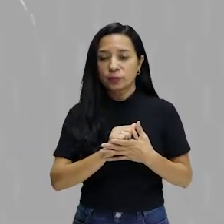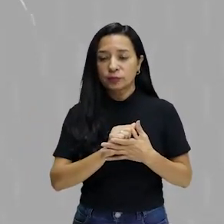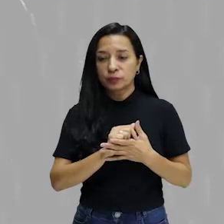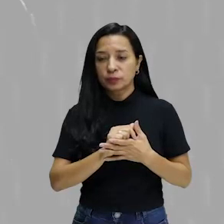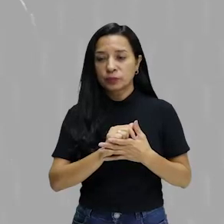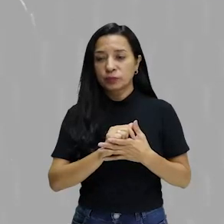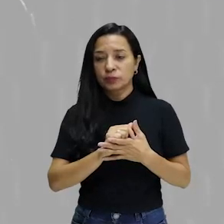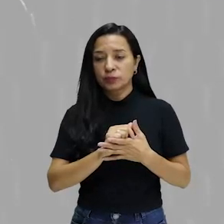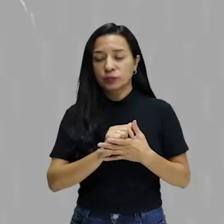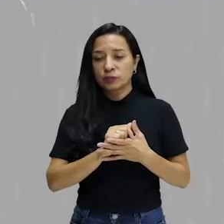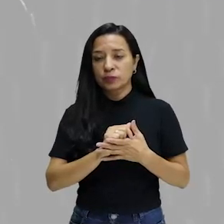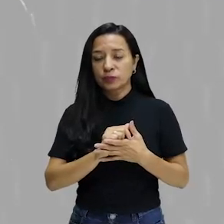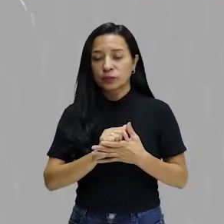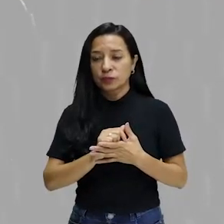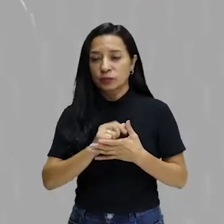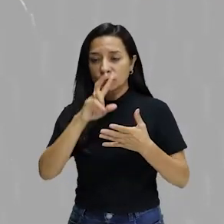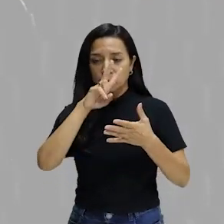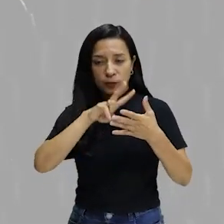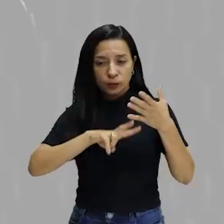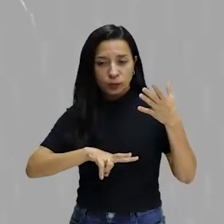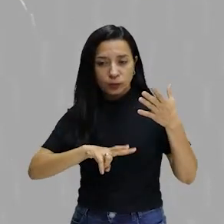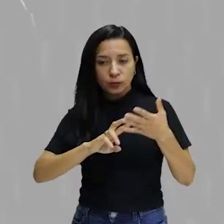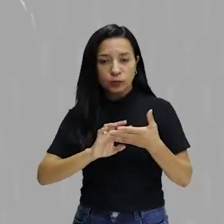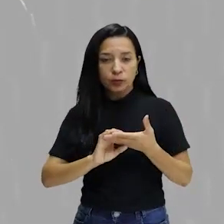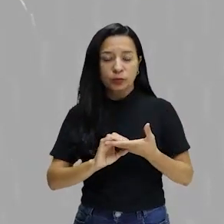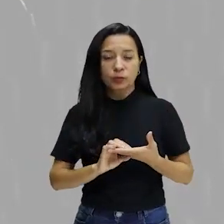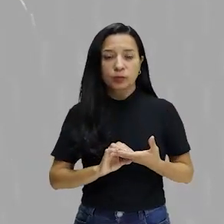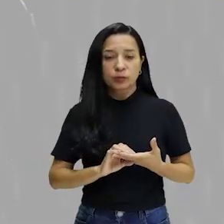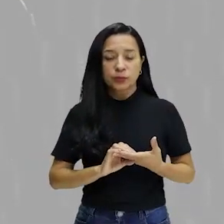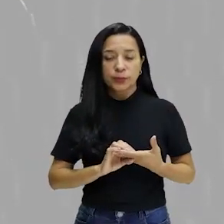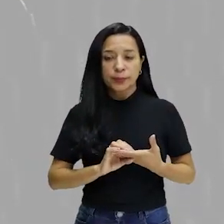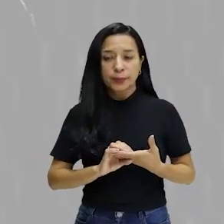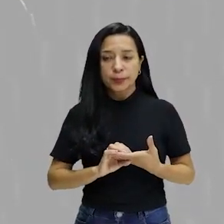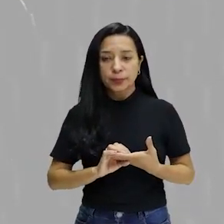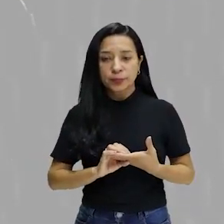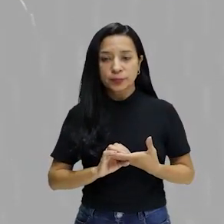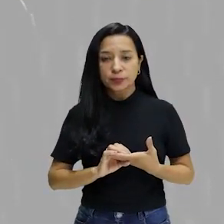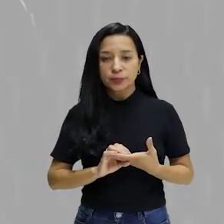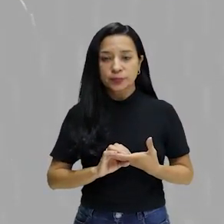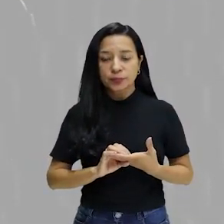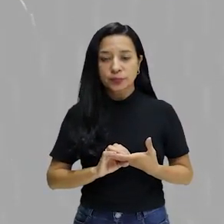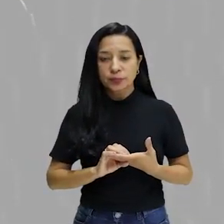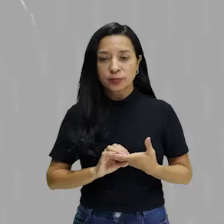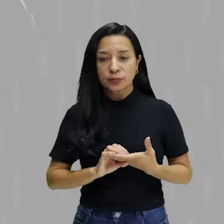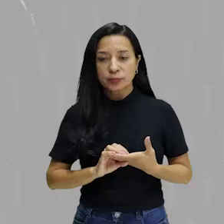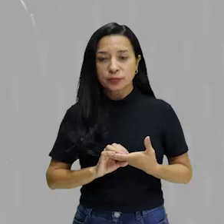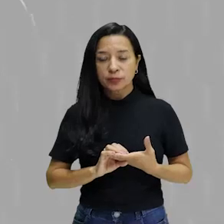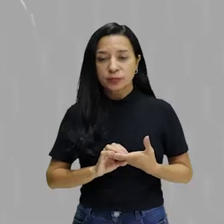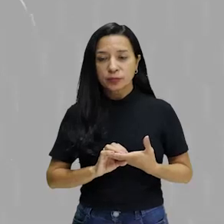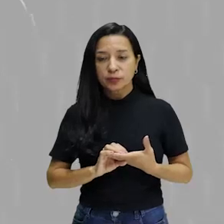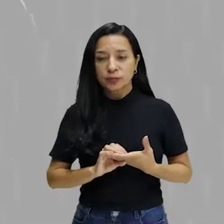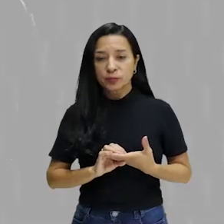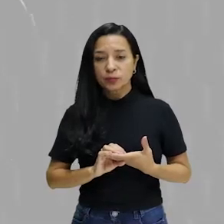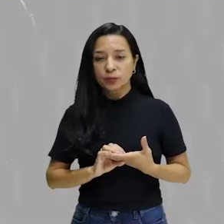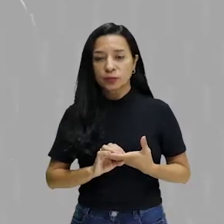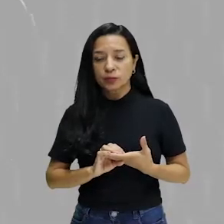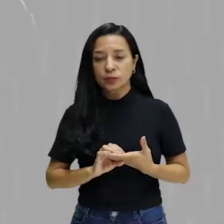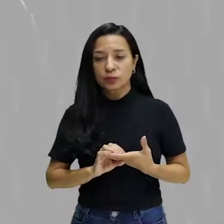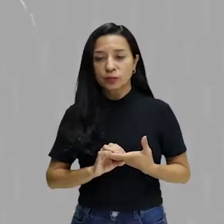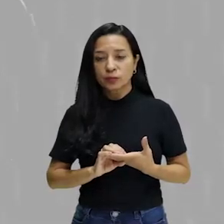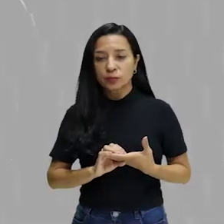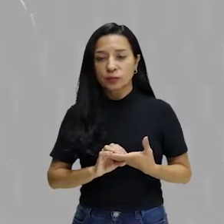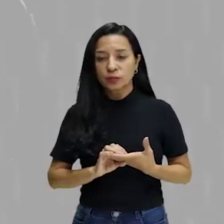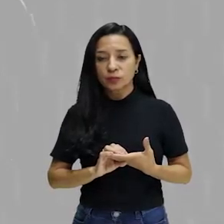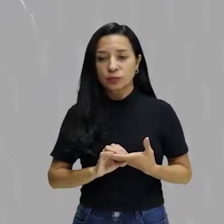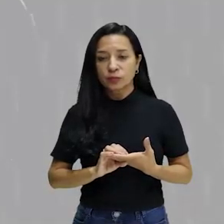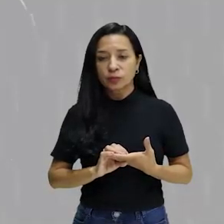entre as paredes celulares ou podem atravessar o citoplasma nas células do córtex